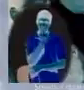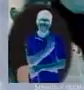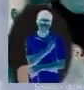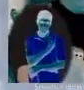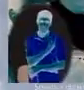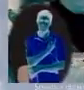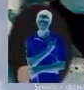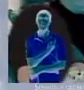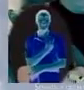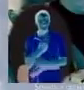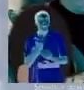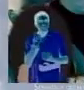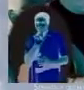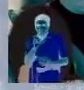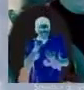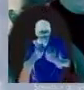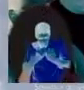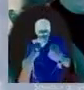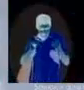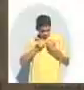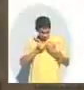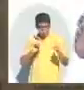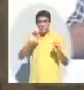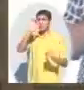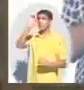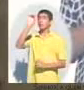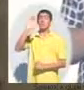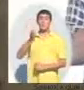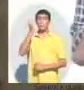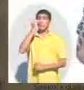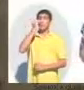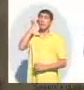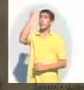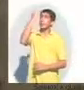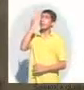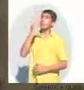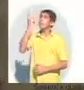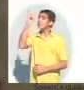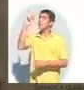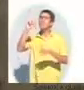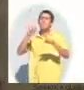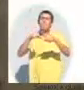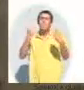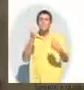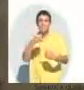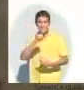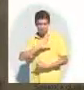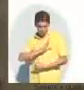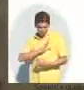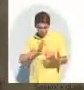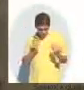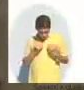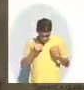Que pena. Que pena que alguns aqui só vão conhecerem-se verdadeiramente depois que fizer